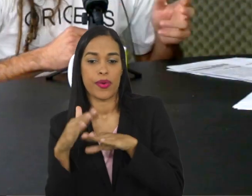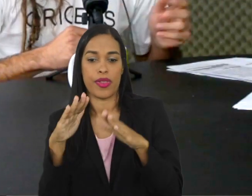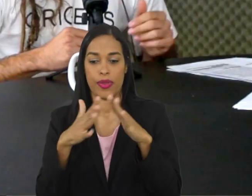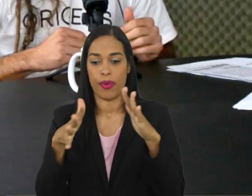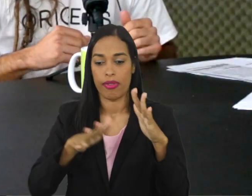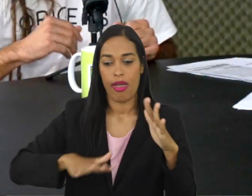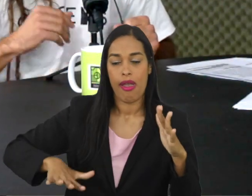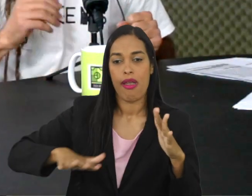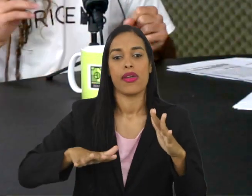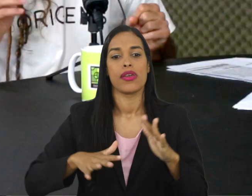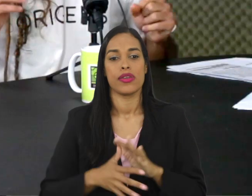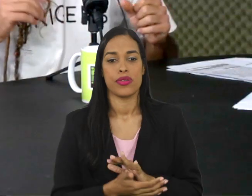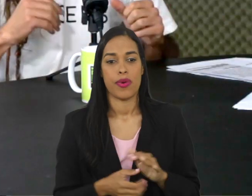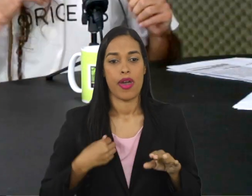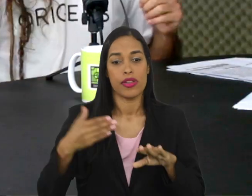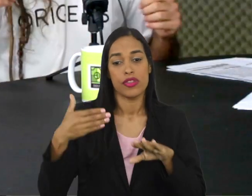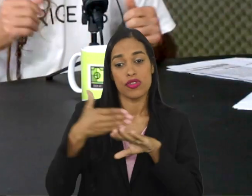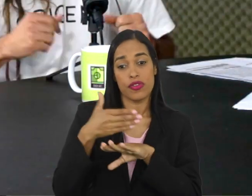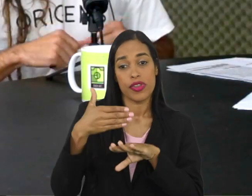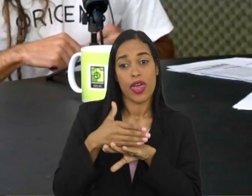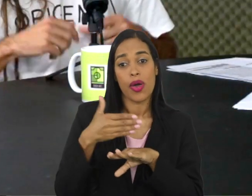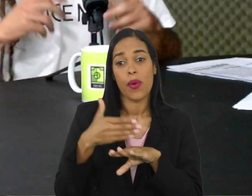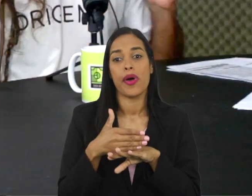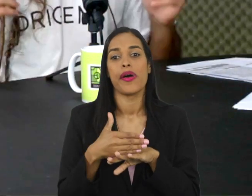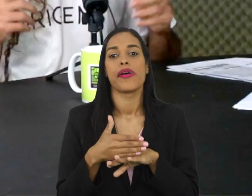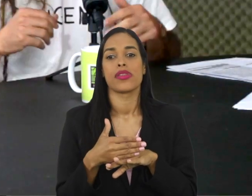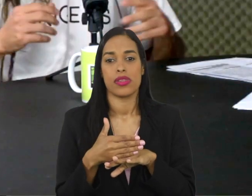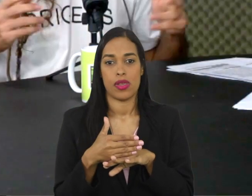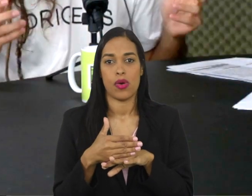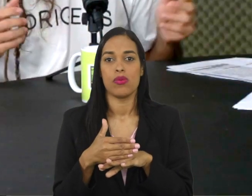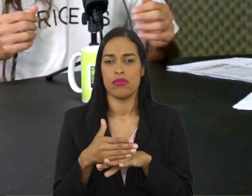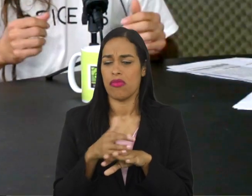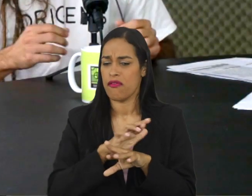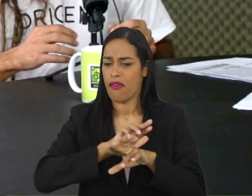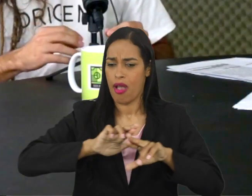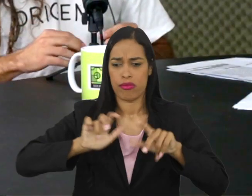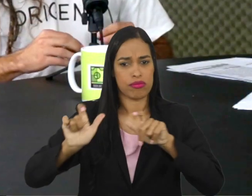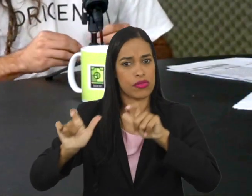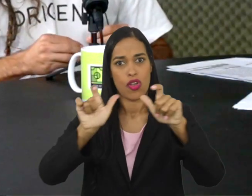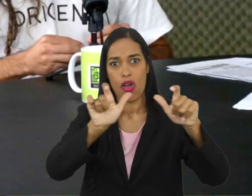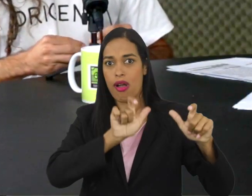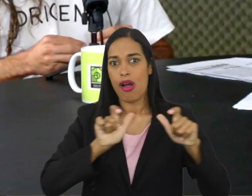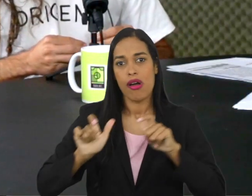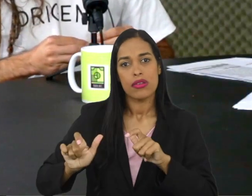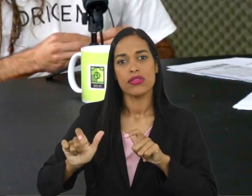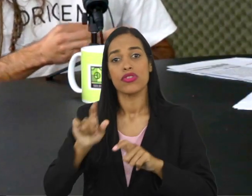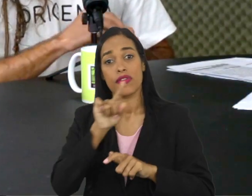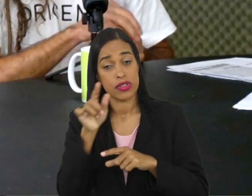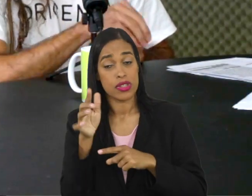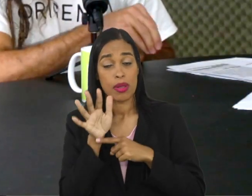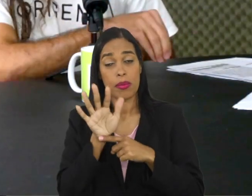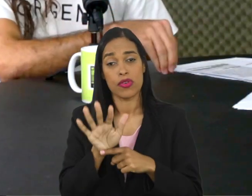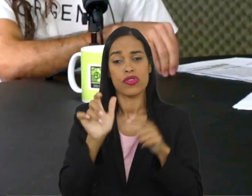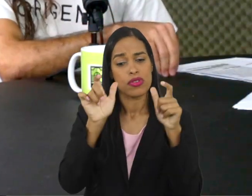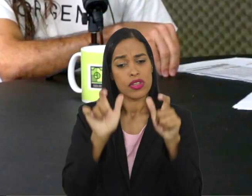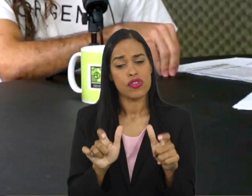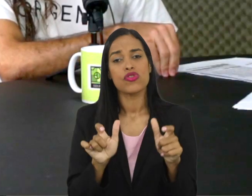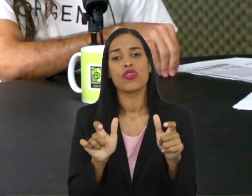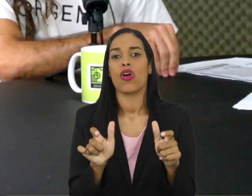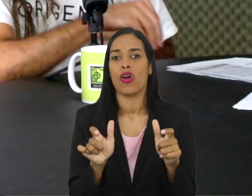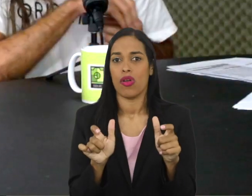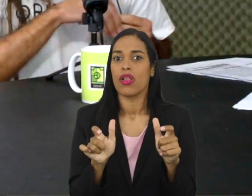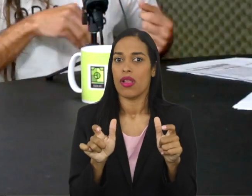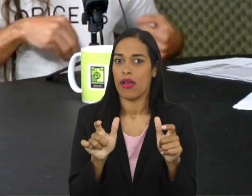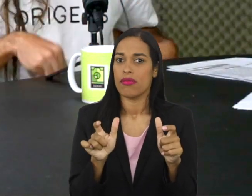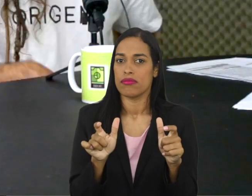o terreiro, eles frequentam, quando é o caso, a sinagoga. Então você está mostrando para ele que a escola é espaço